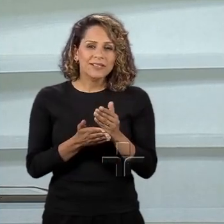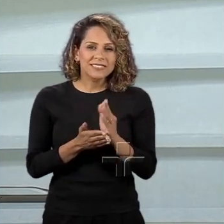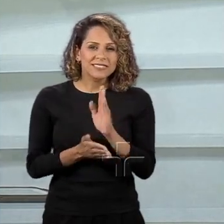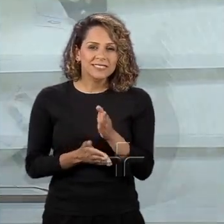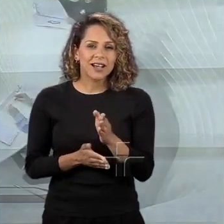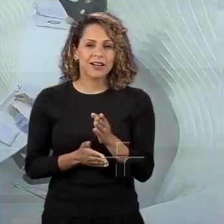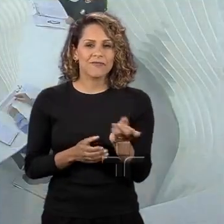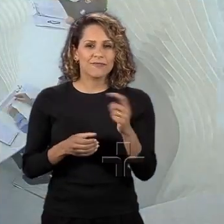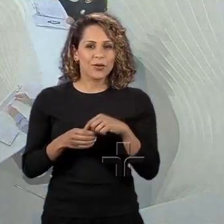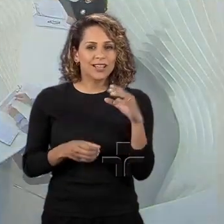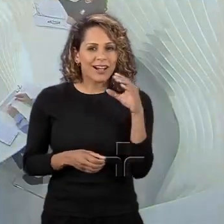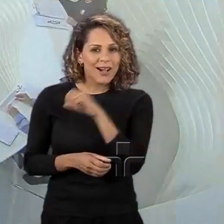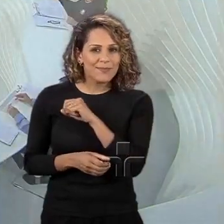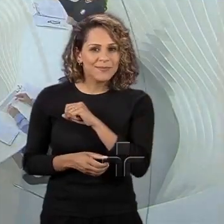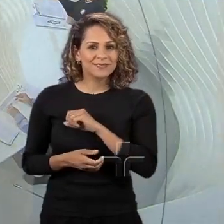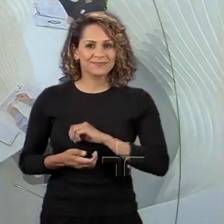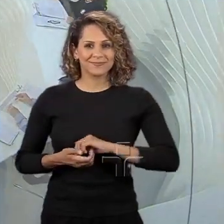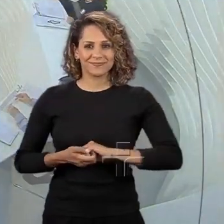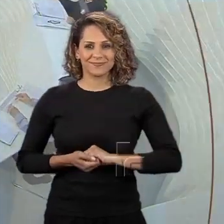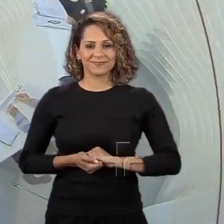átimo.